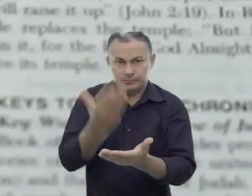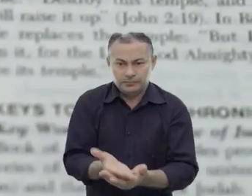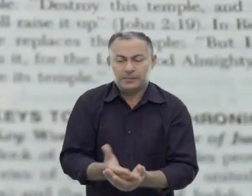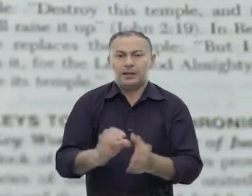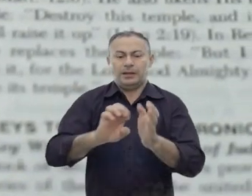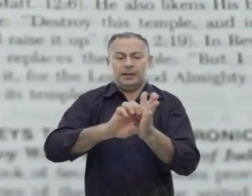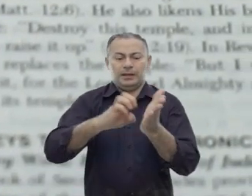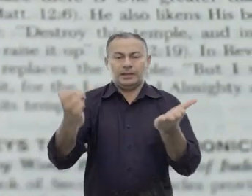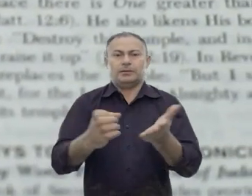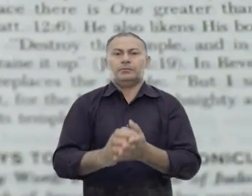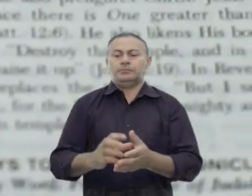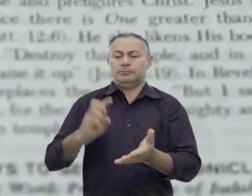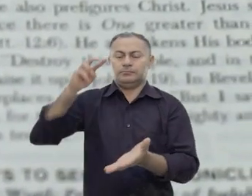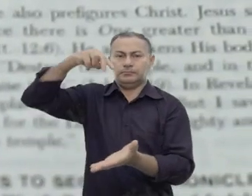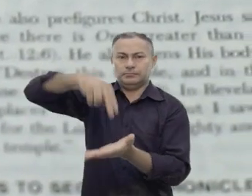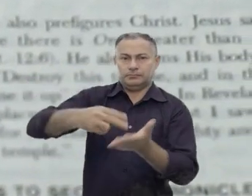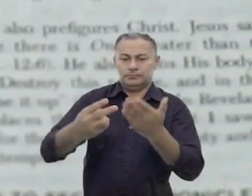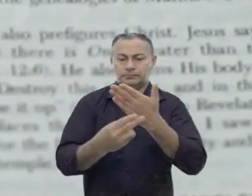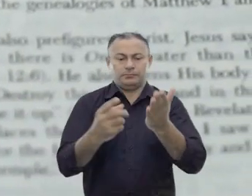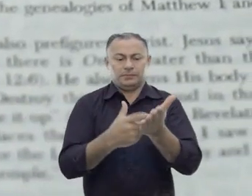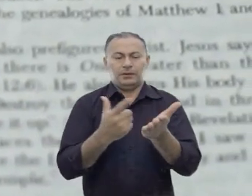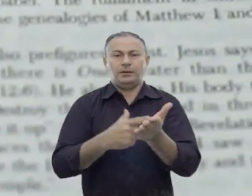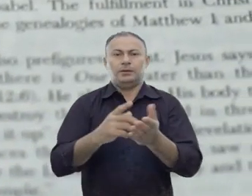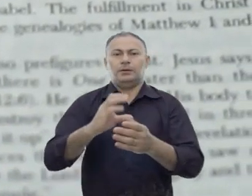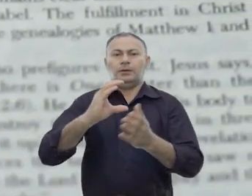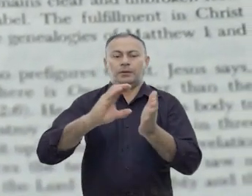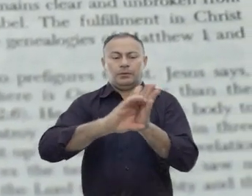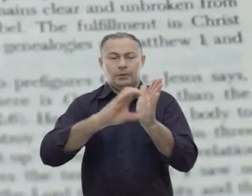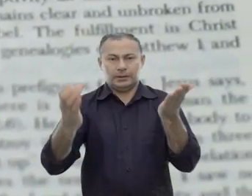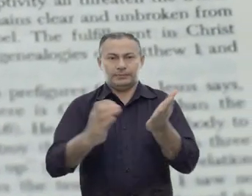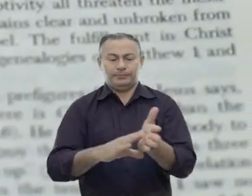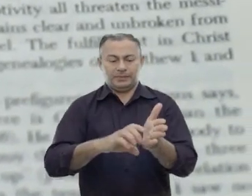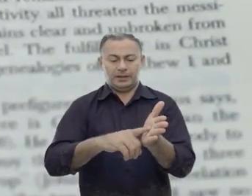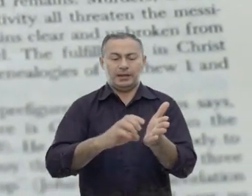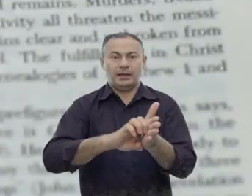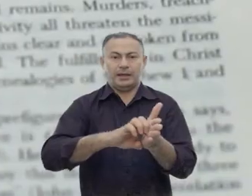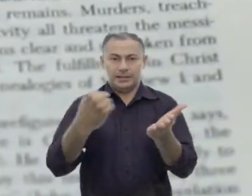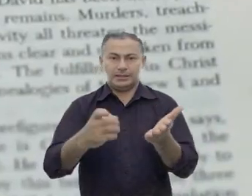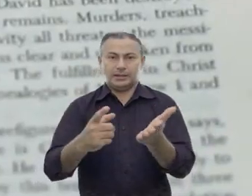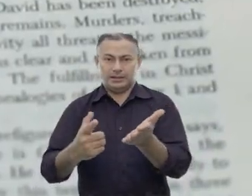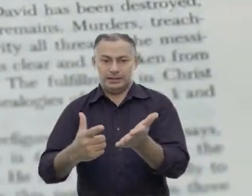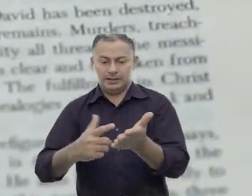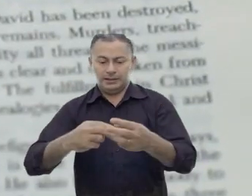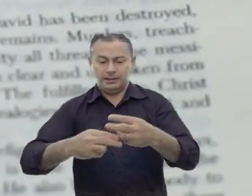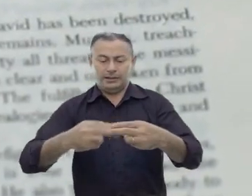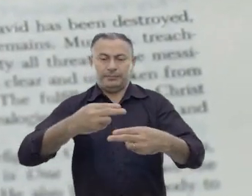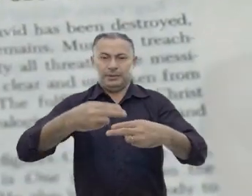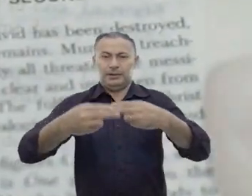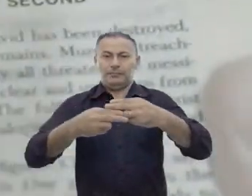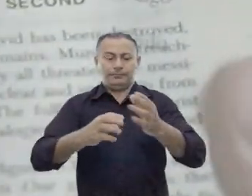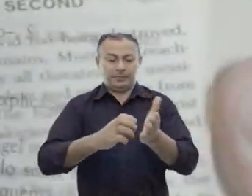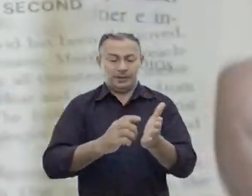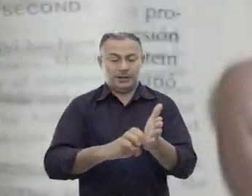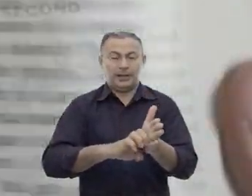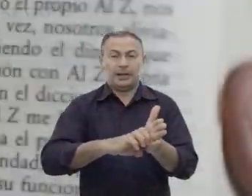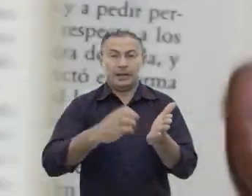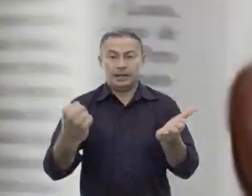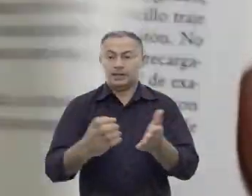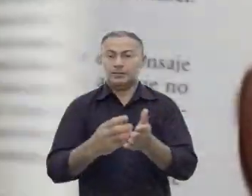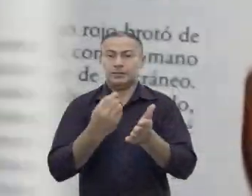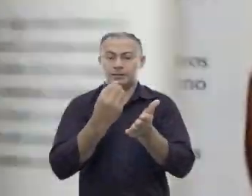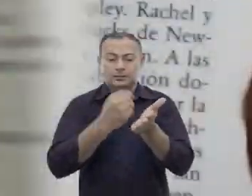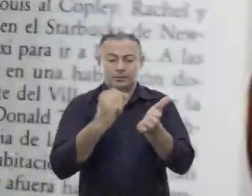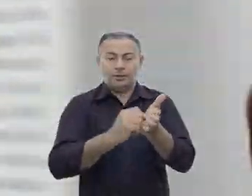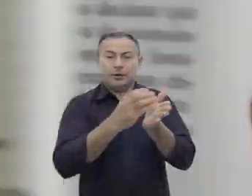estudo, acredita-se Esdras tenha sido o autor dos livros de crônicas Esdras e Neemias. Esdras também escreveu